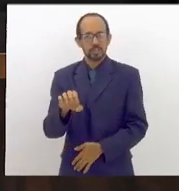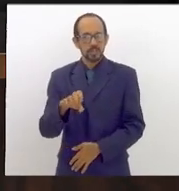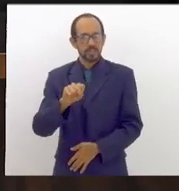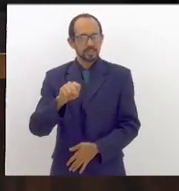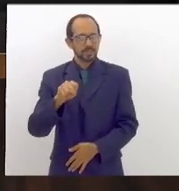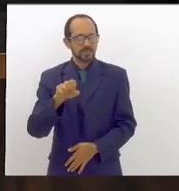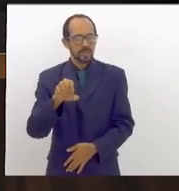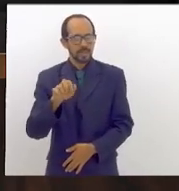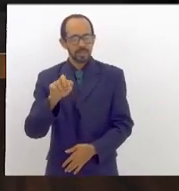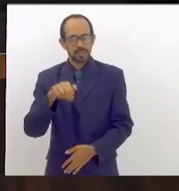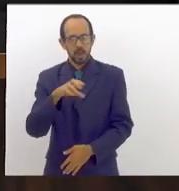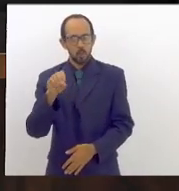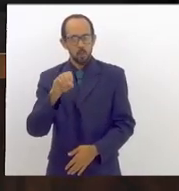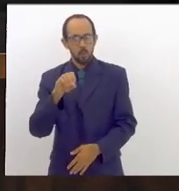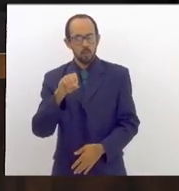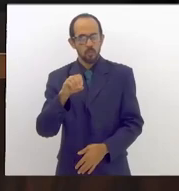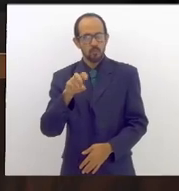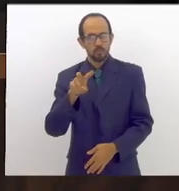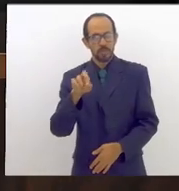vocês estão